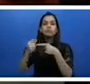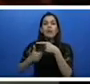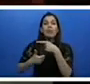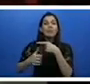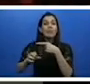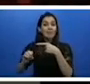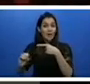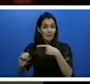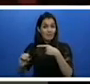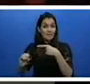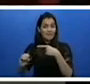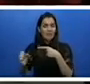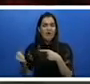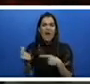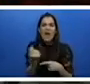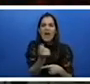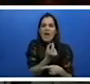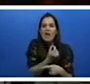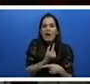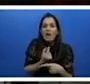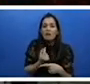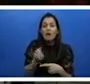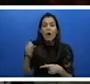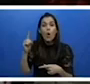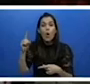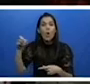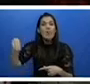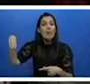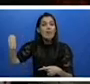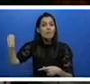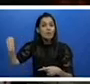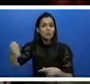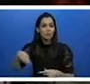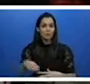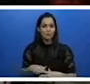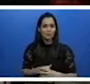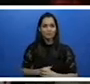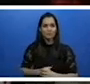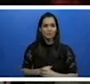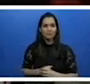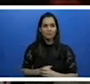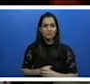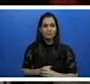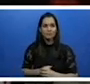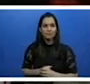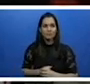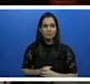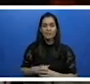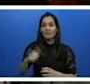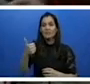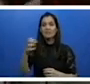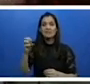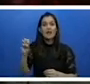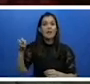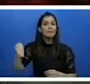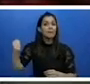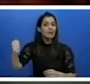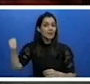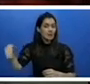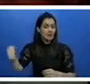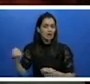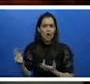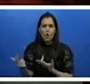parte se tornou 1 milímetro. Total 10 milímetros, que dá